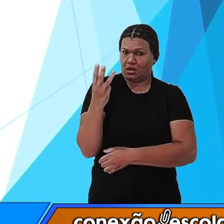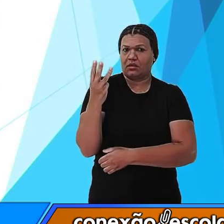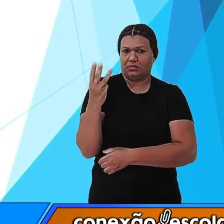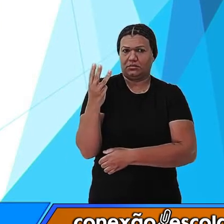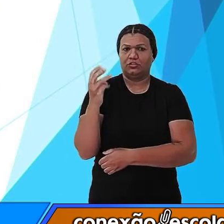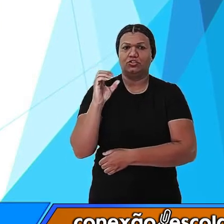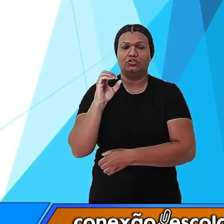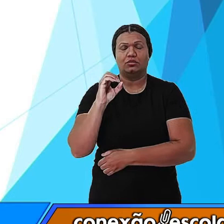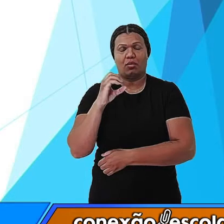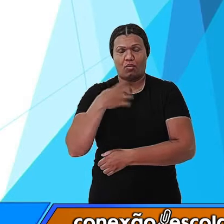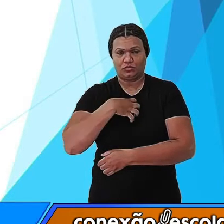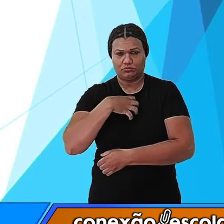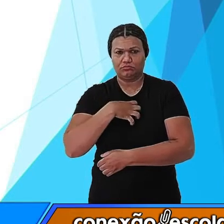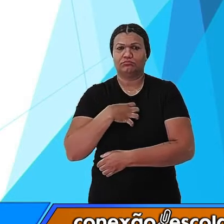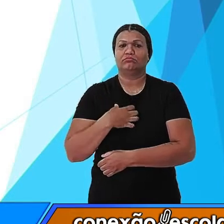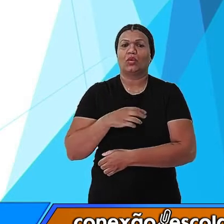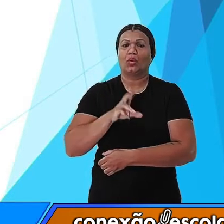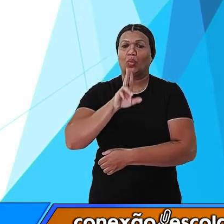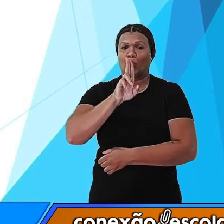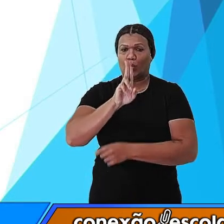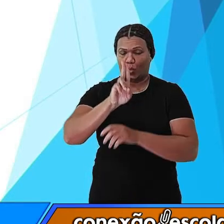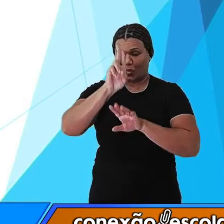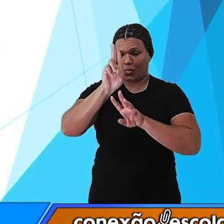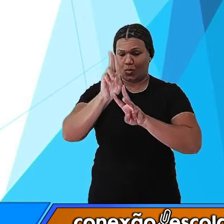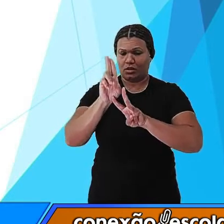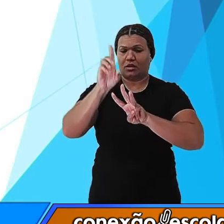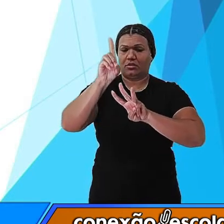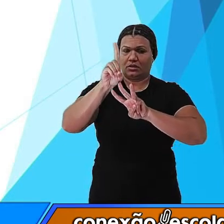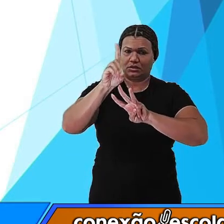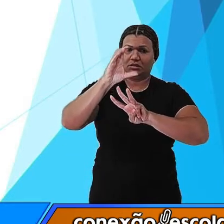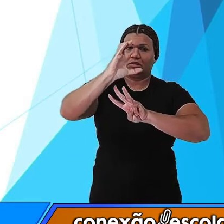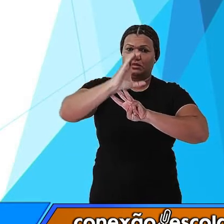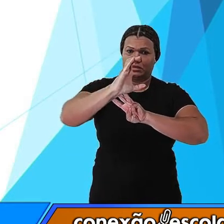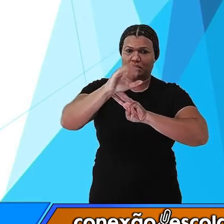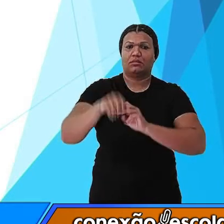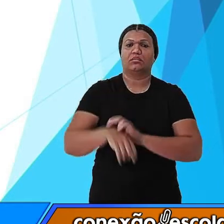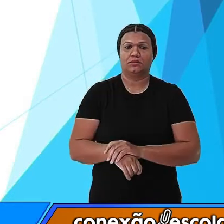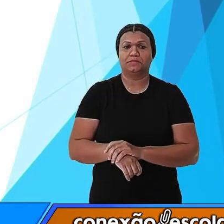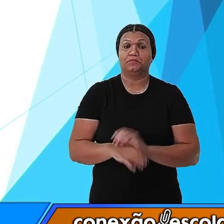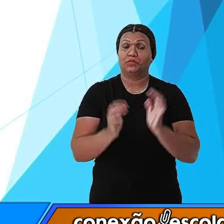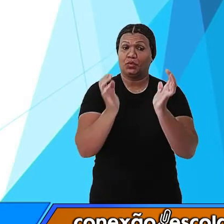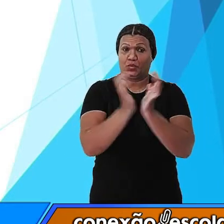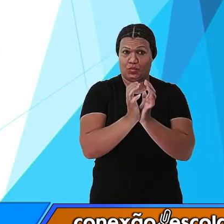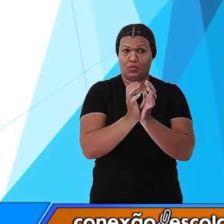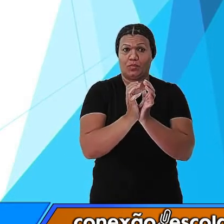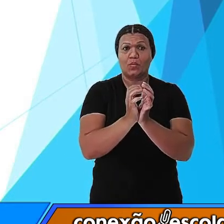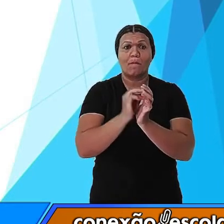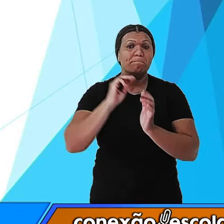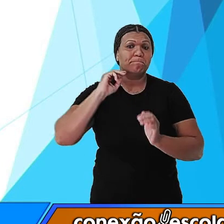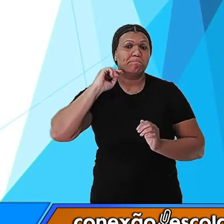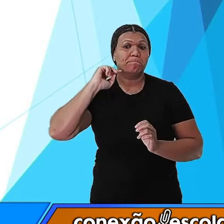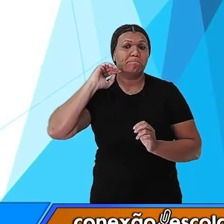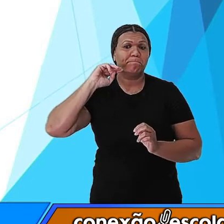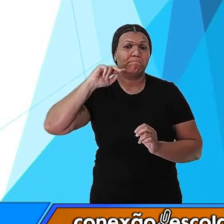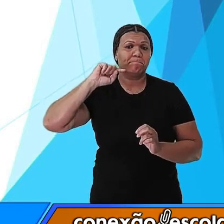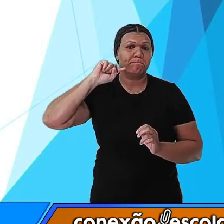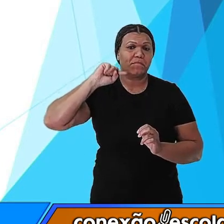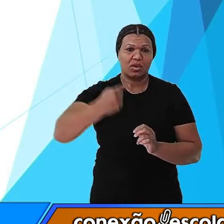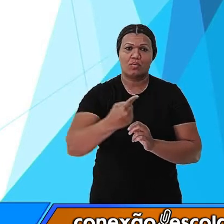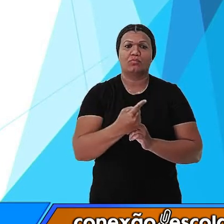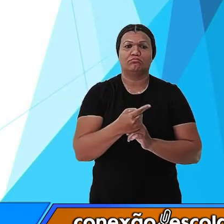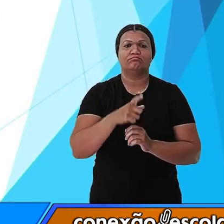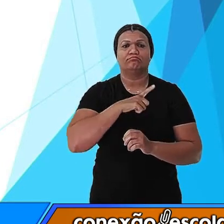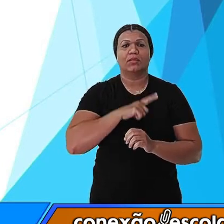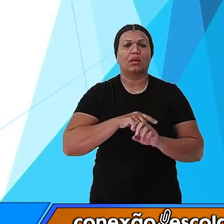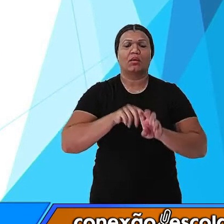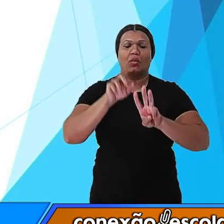dezenas, centenas. A classe dos milhares, novamente com unidade, dezena, centena, mais de milhar,